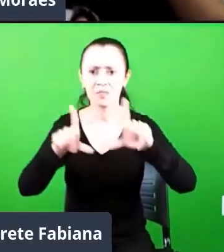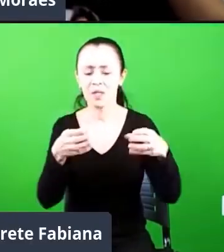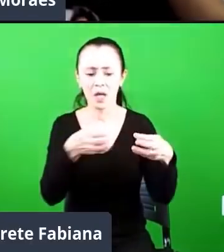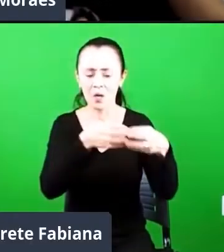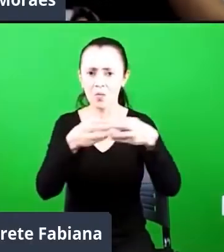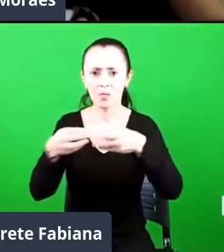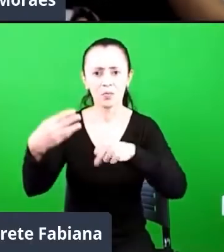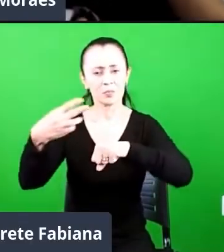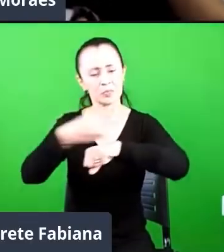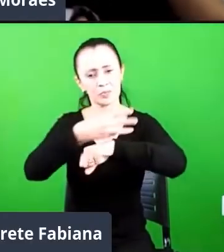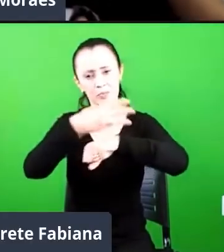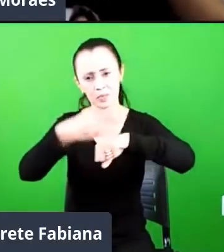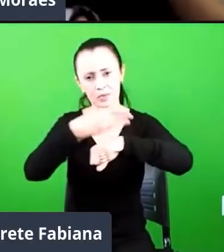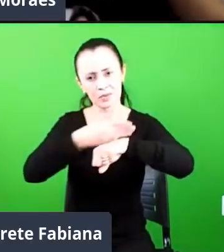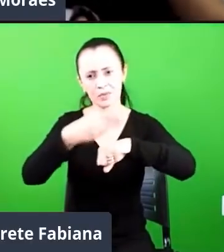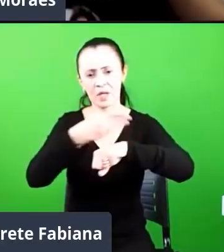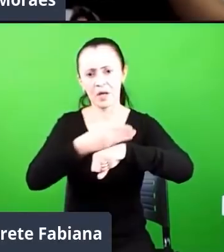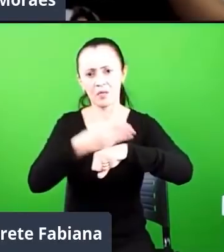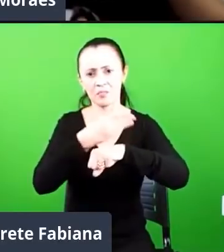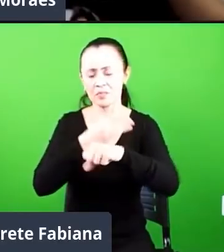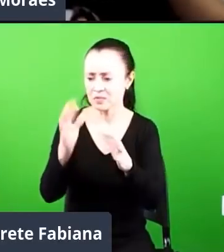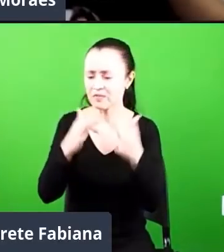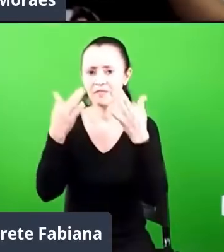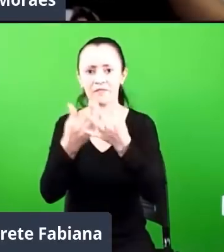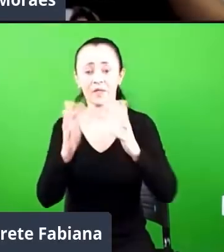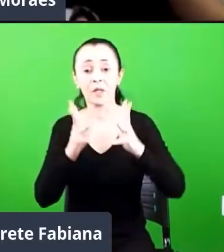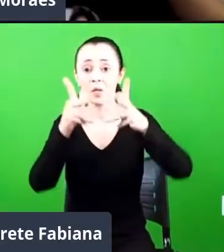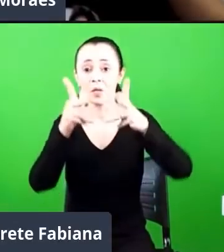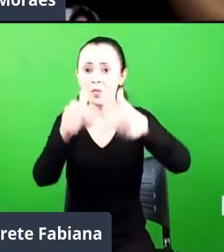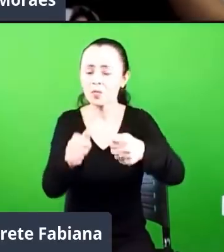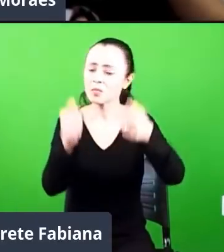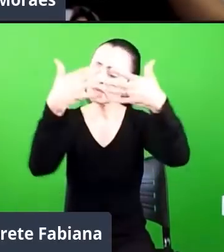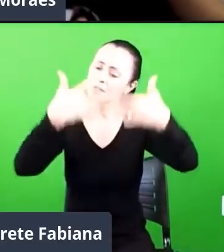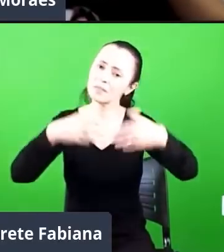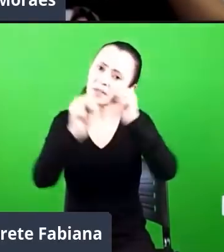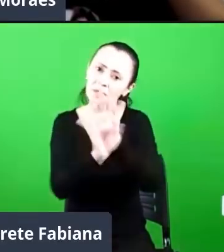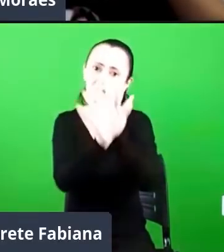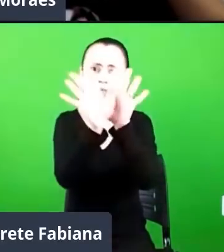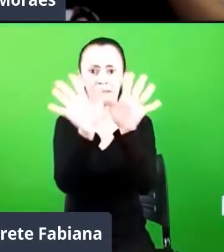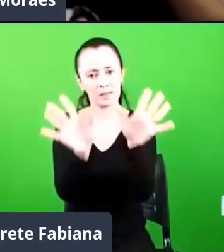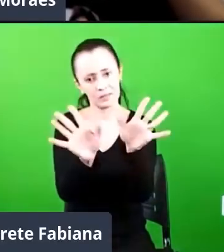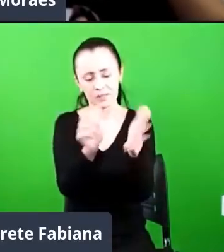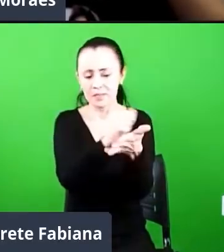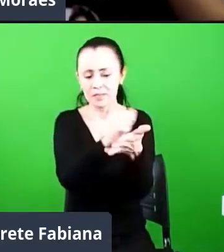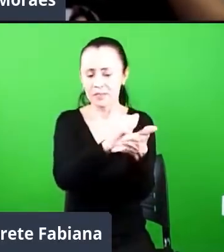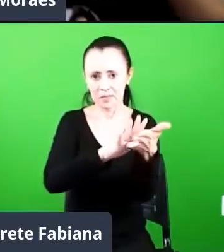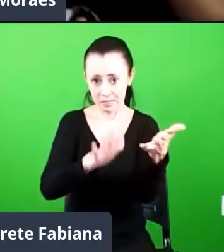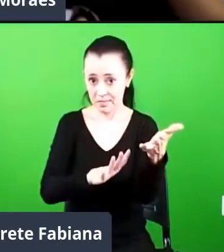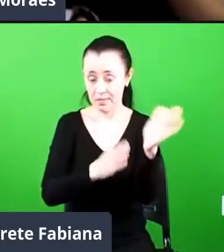com os responsáveis pelos meus alunos, tudo para poder explicar de forma clara as atividades que eu